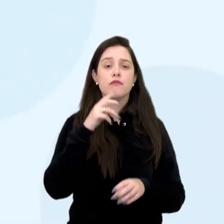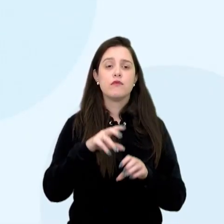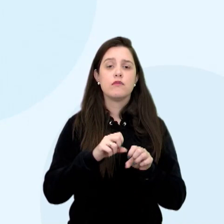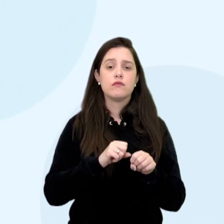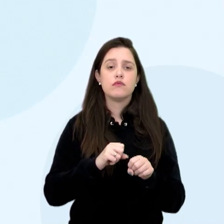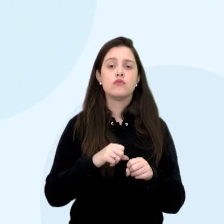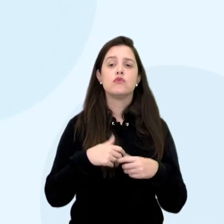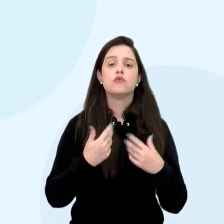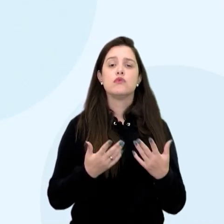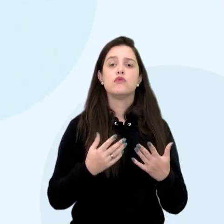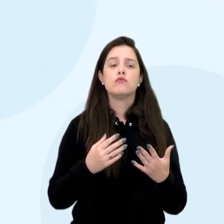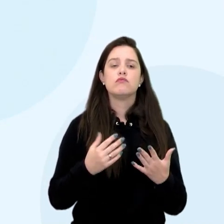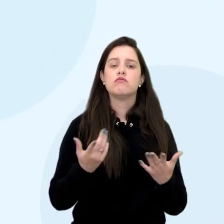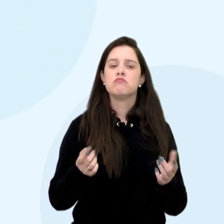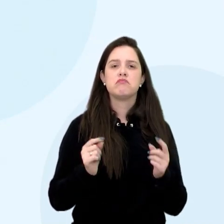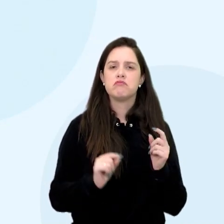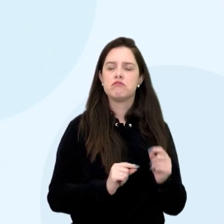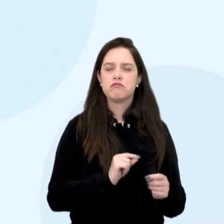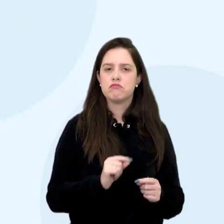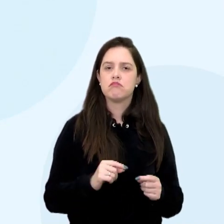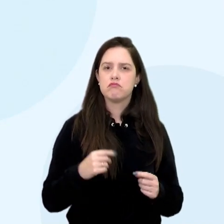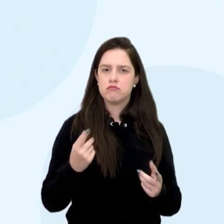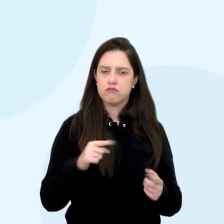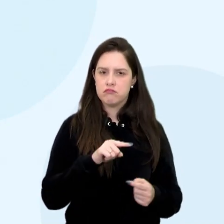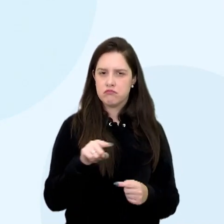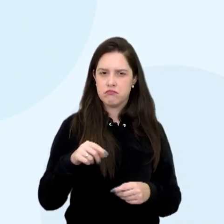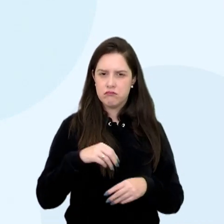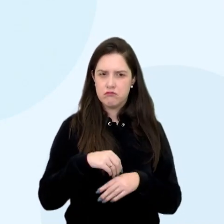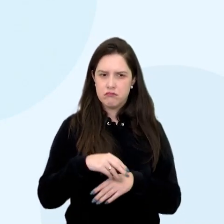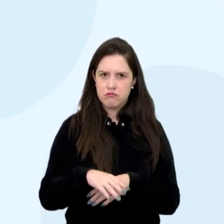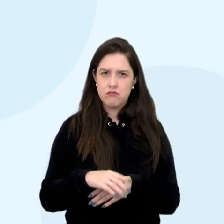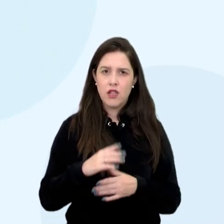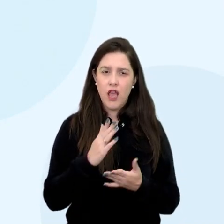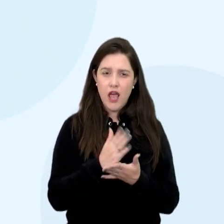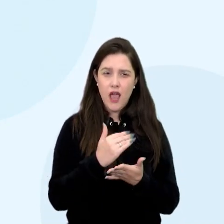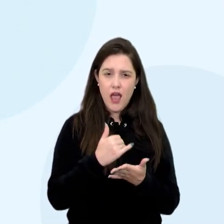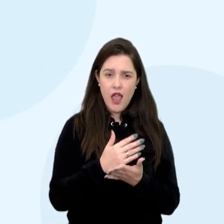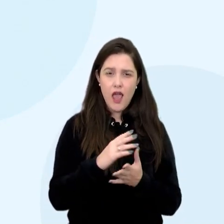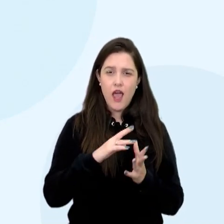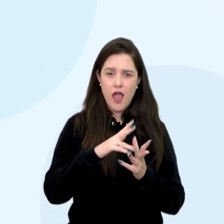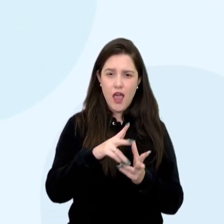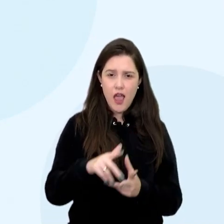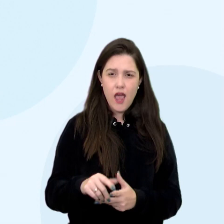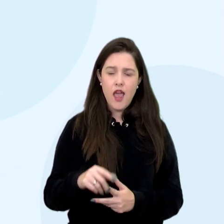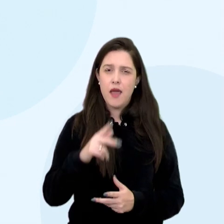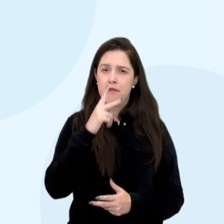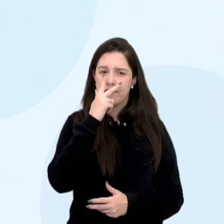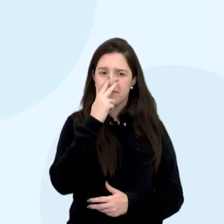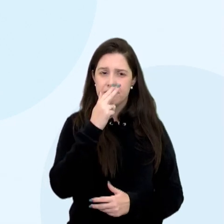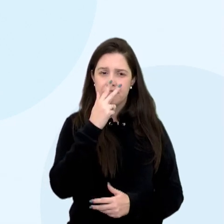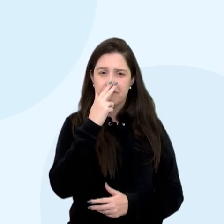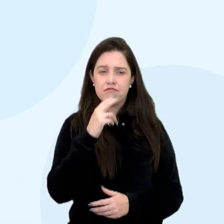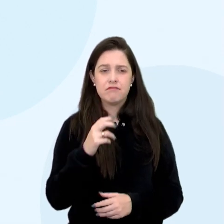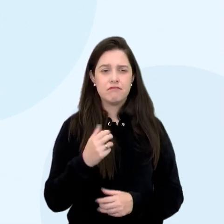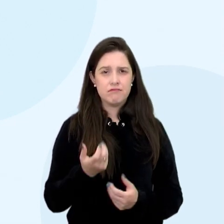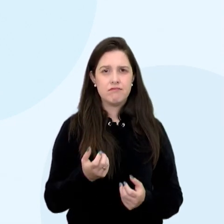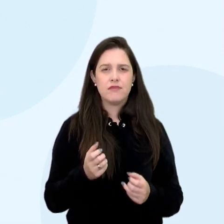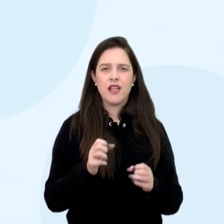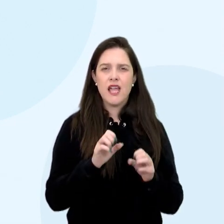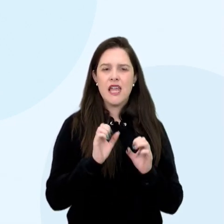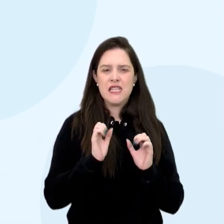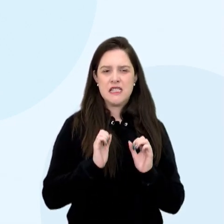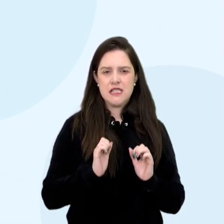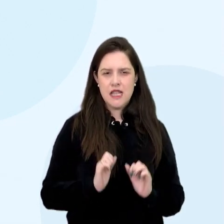lá, formação dos continentes. Está aí na tela para vocês. A divisão do mundo em continentes parece uma situação